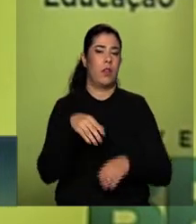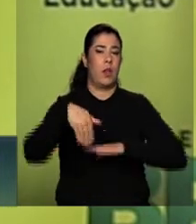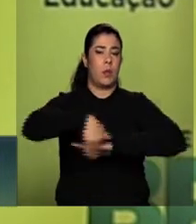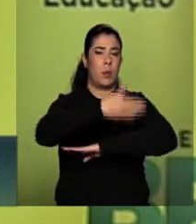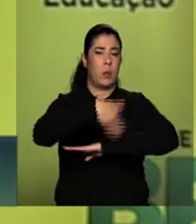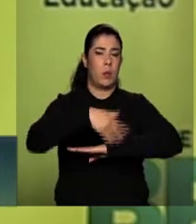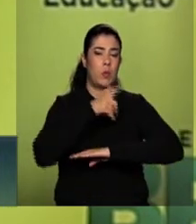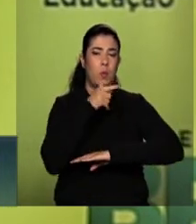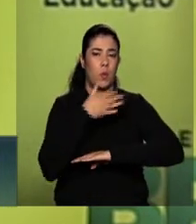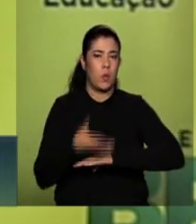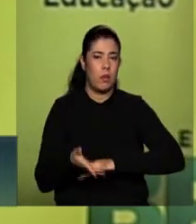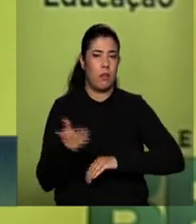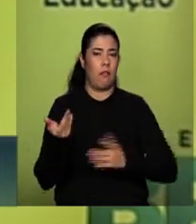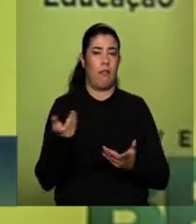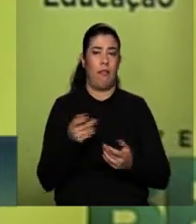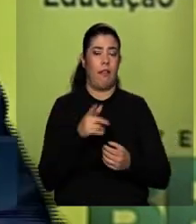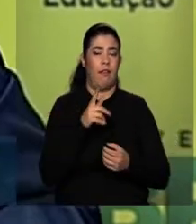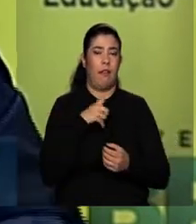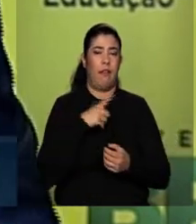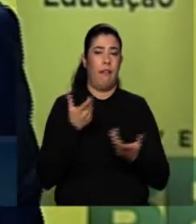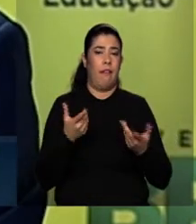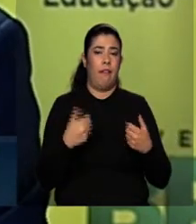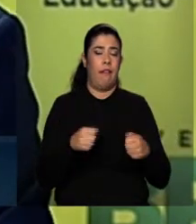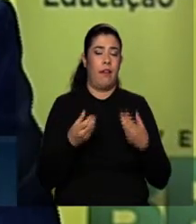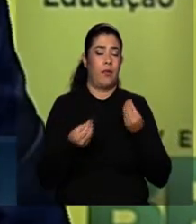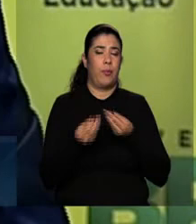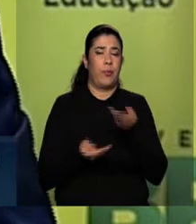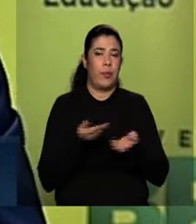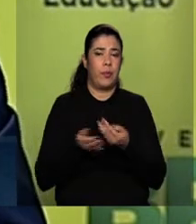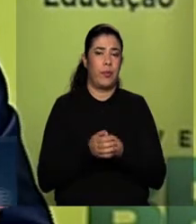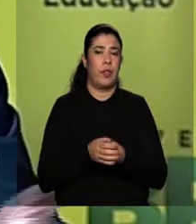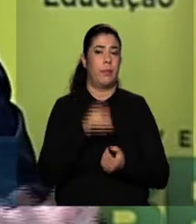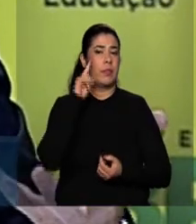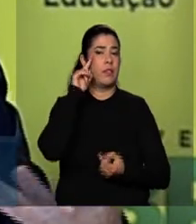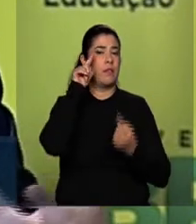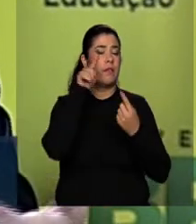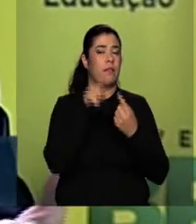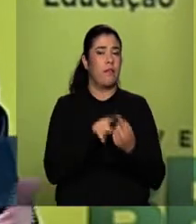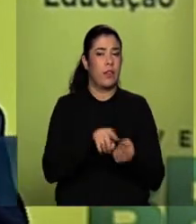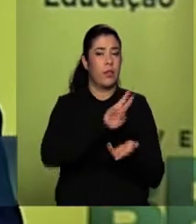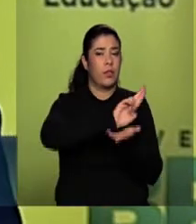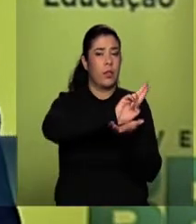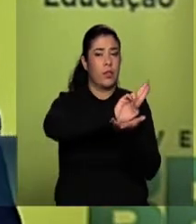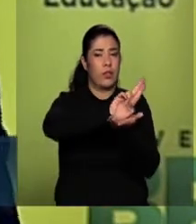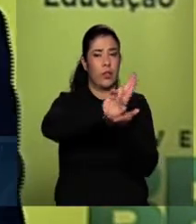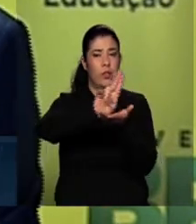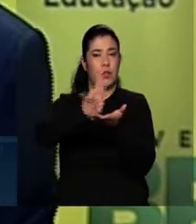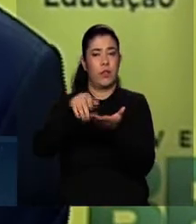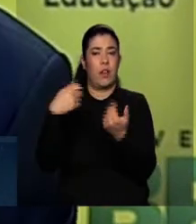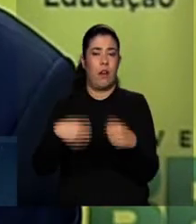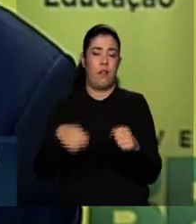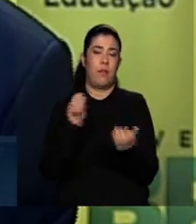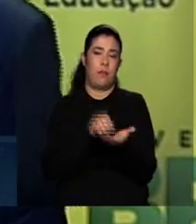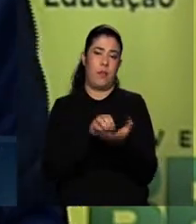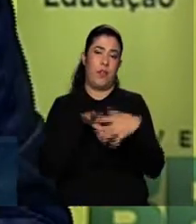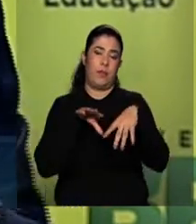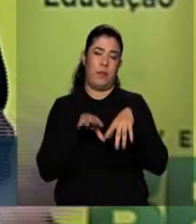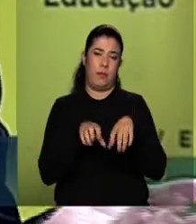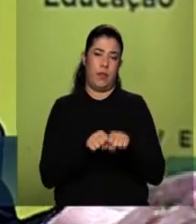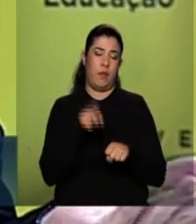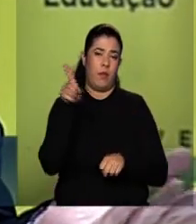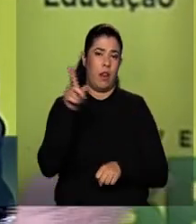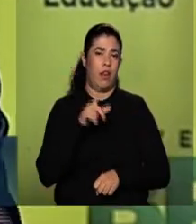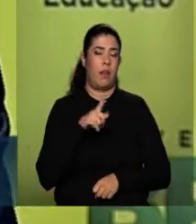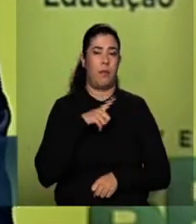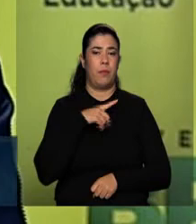teria aporte para ter uma faculdade de medicina. Mas nessa ideia de cenários diversificados de prática, a Universidade Federal de Minas Gerais, só para dar